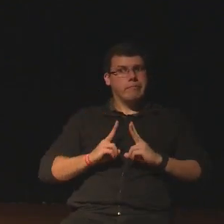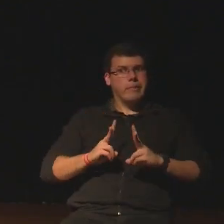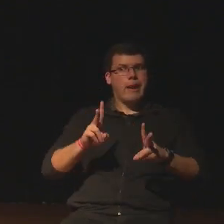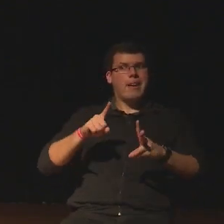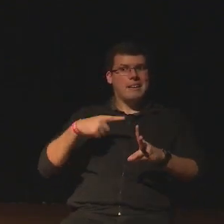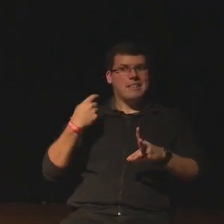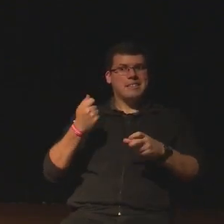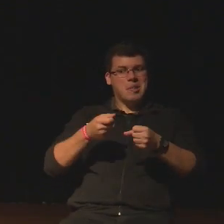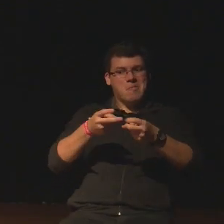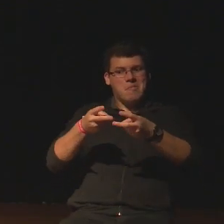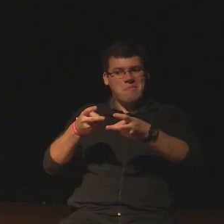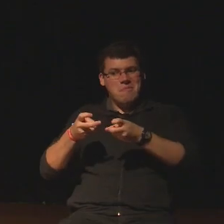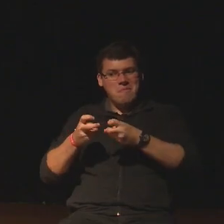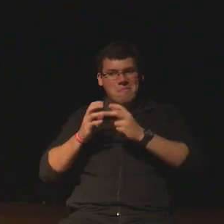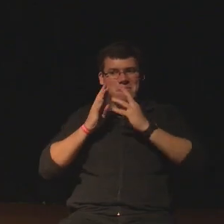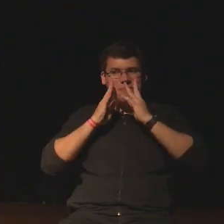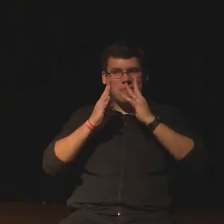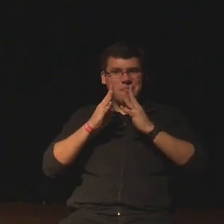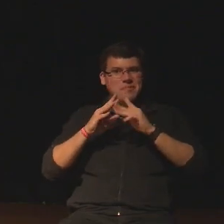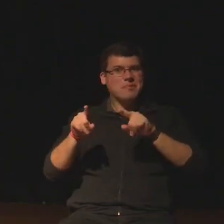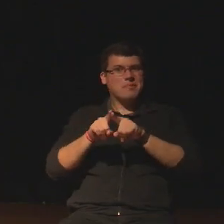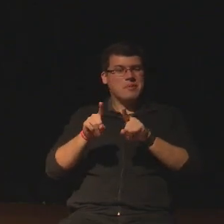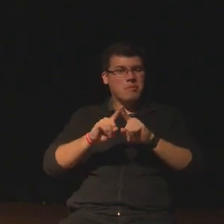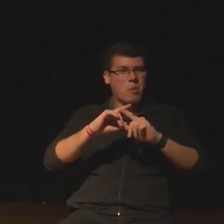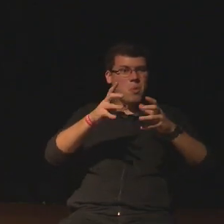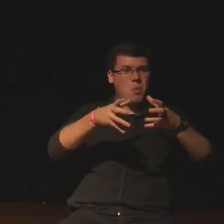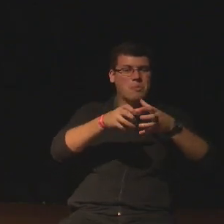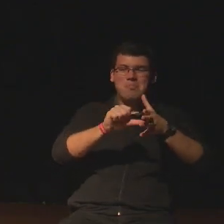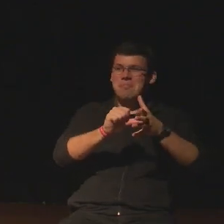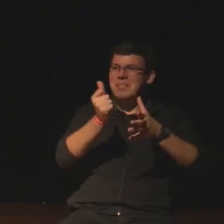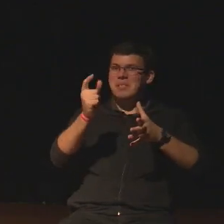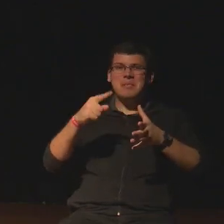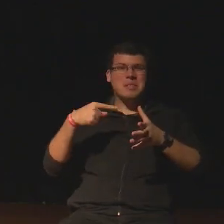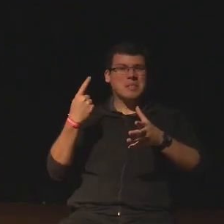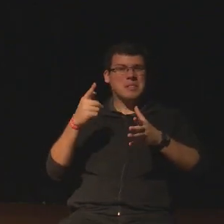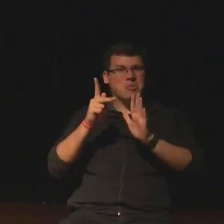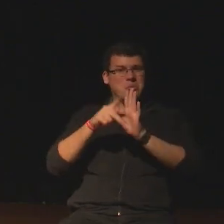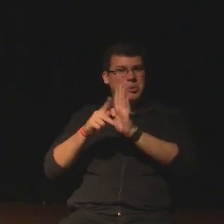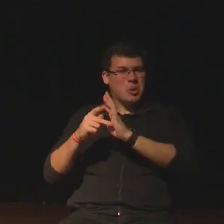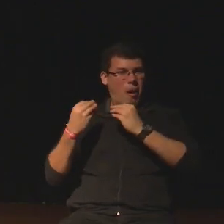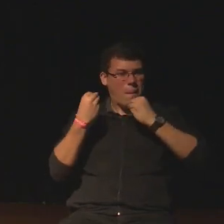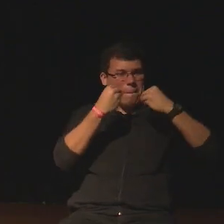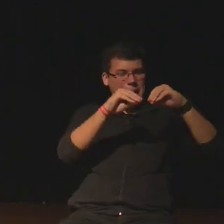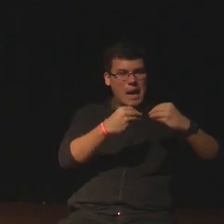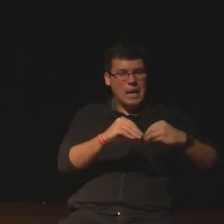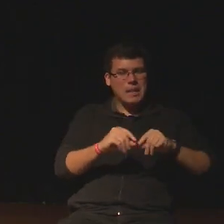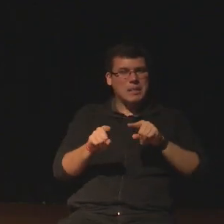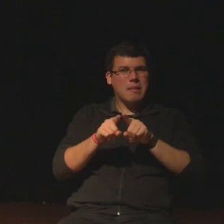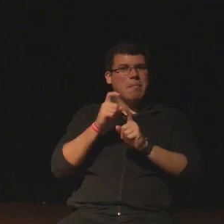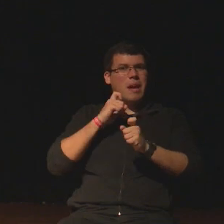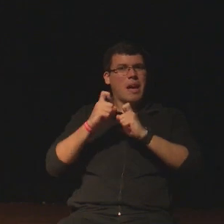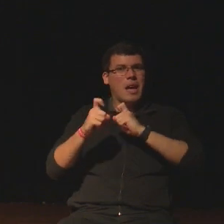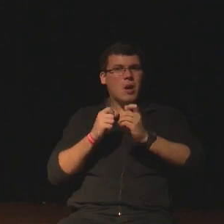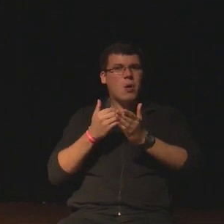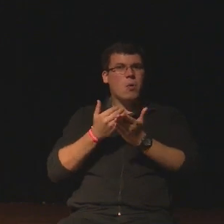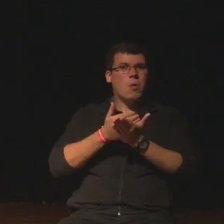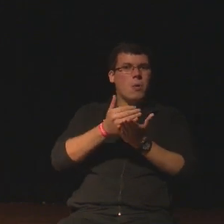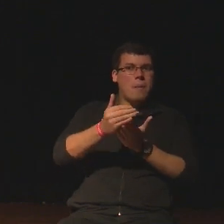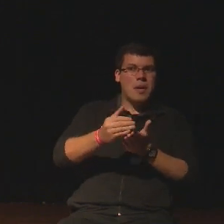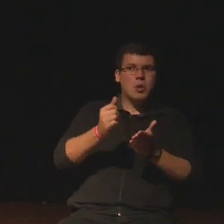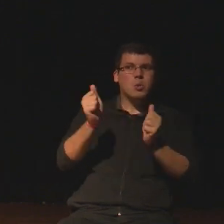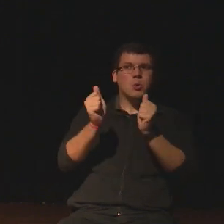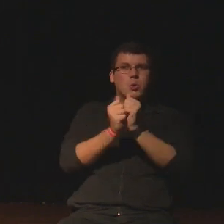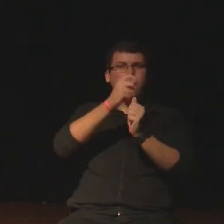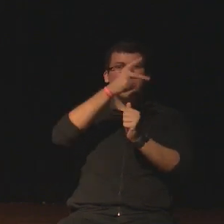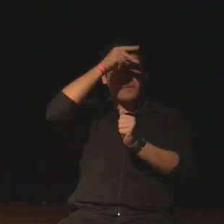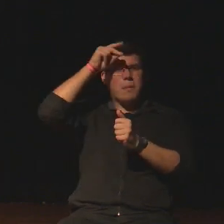Tanto que o primeiro órgão que a gente encaminhou o processo e que acompanhou todas as reuniões, tanto a reunião inicial com o prefeito, a reunião